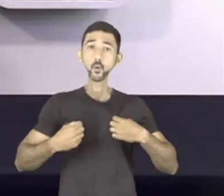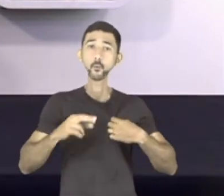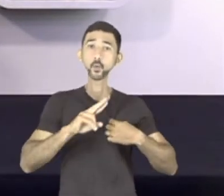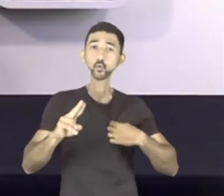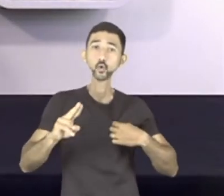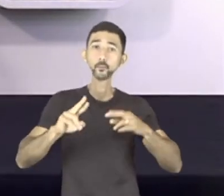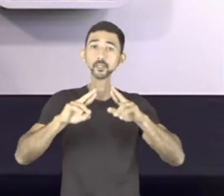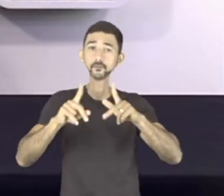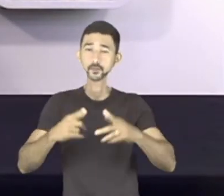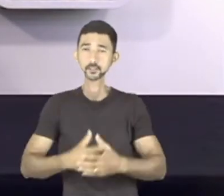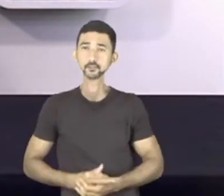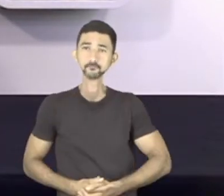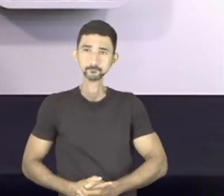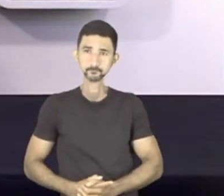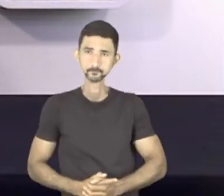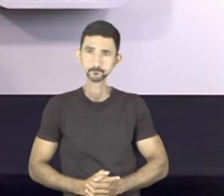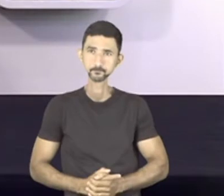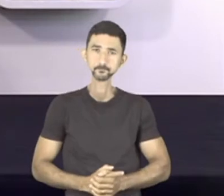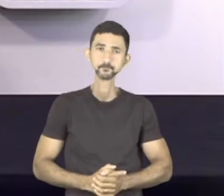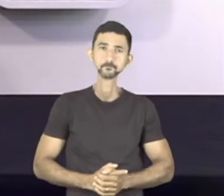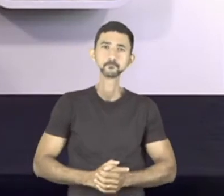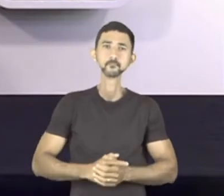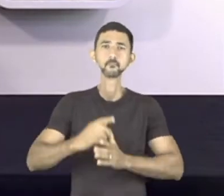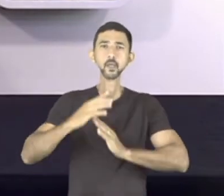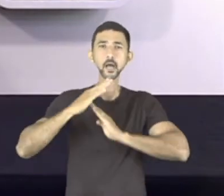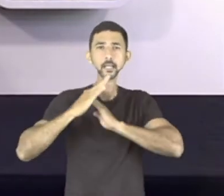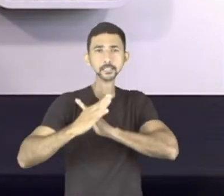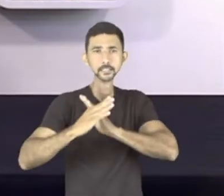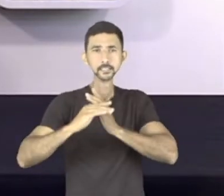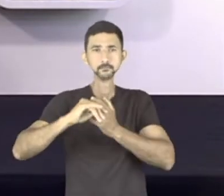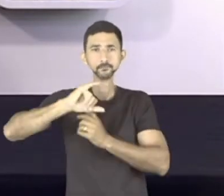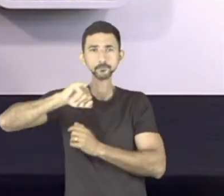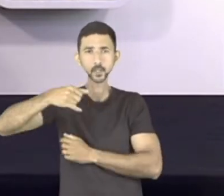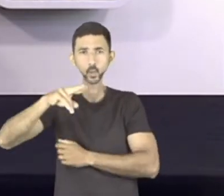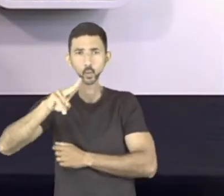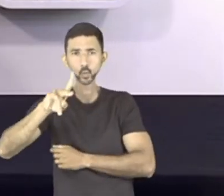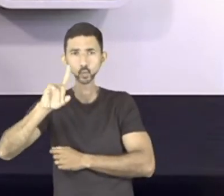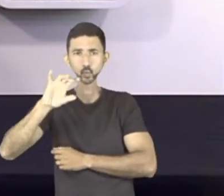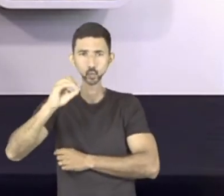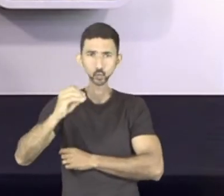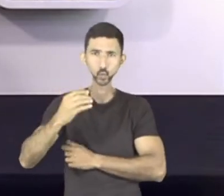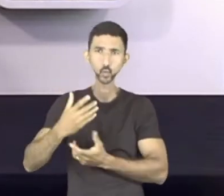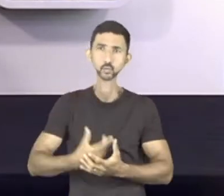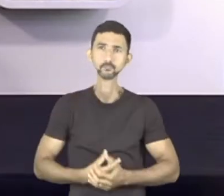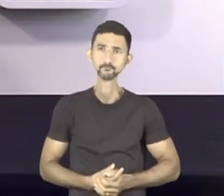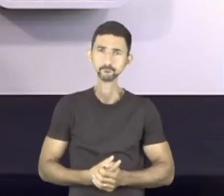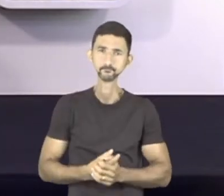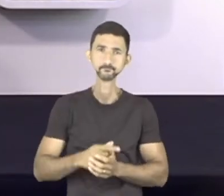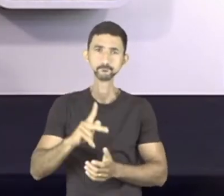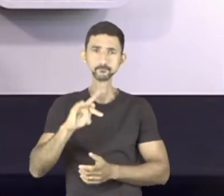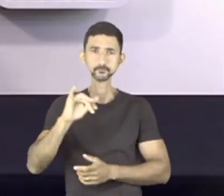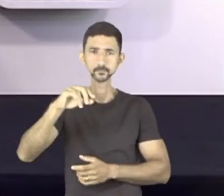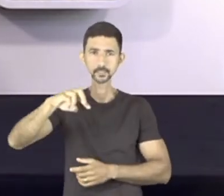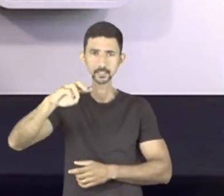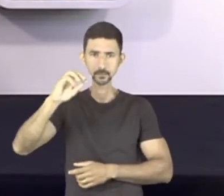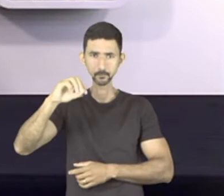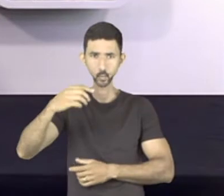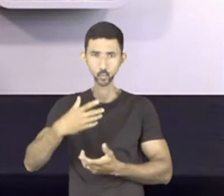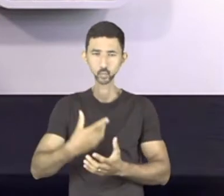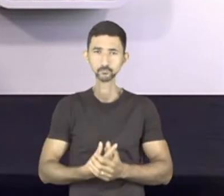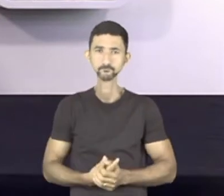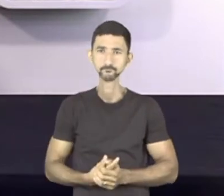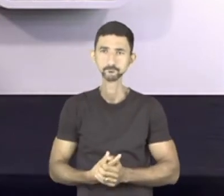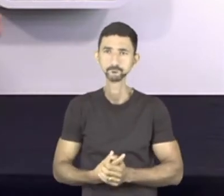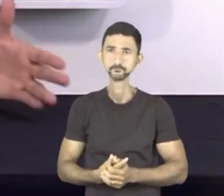no karatê e no judô a gente tem um nome genérico, que é o kimono, e no karatê